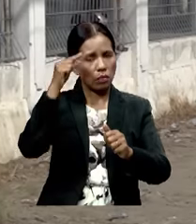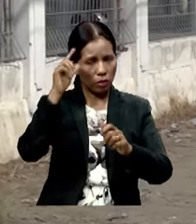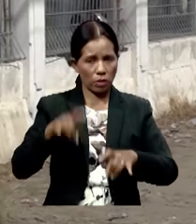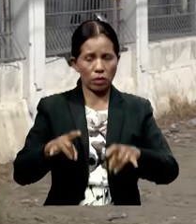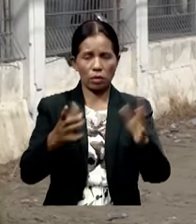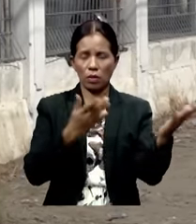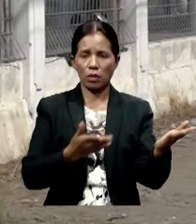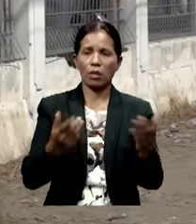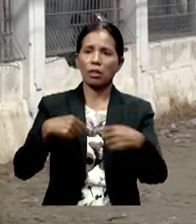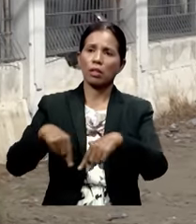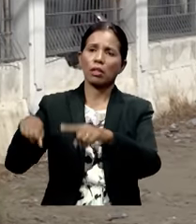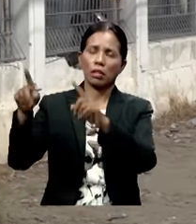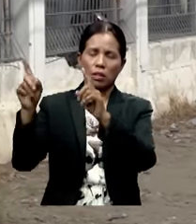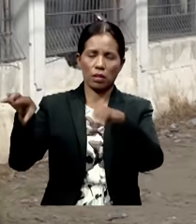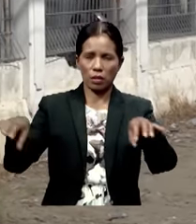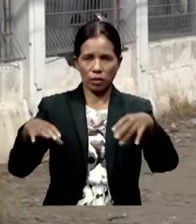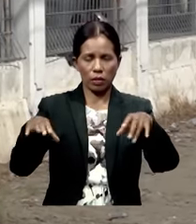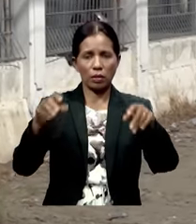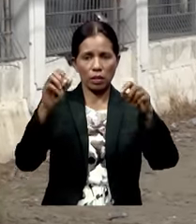Timor-Ambara, para serviço e a Austrália.